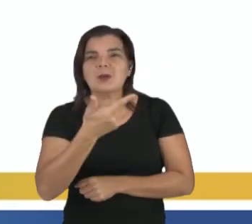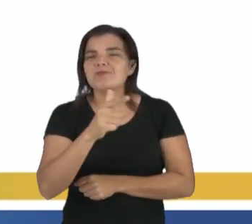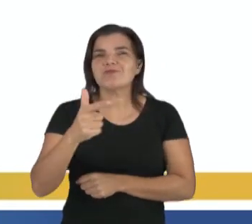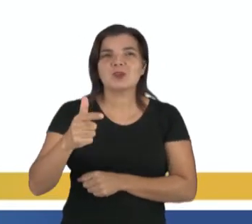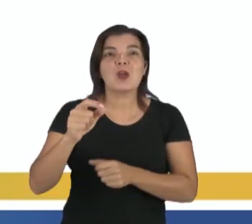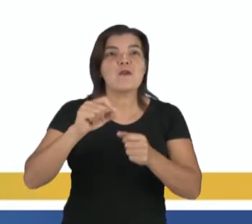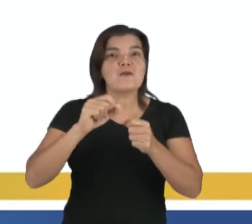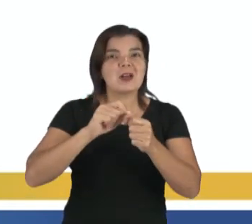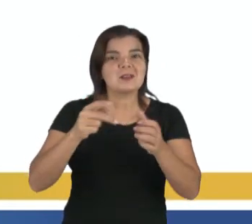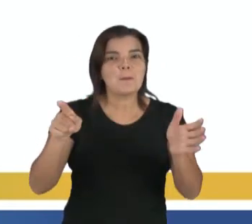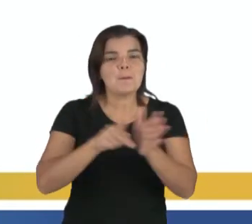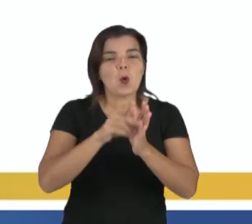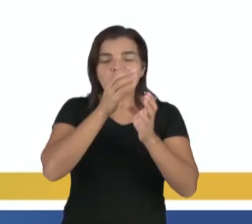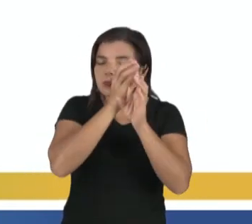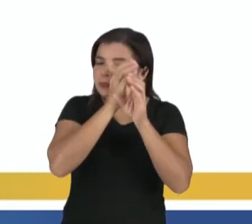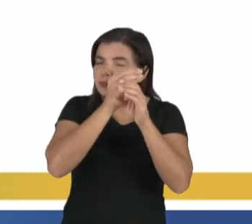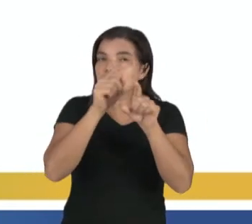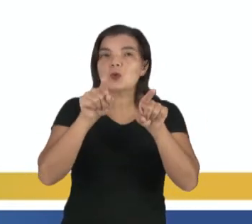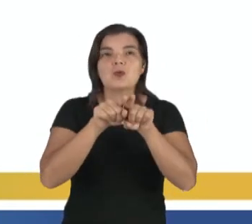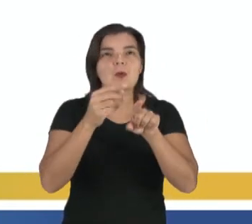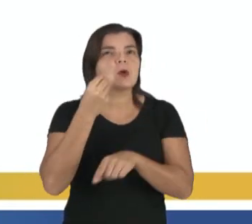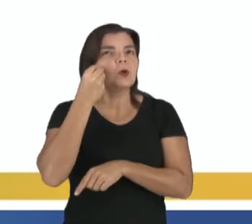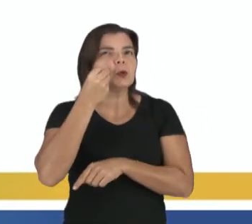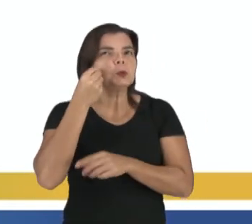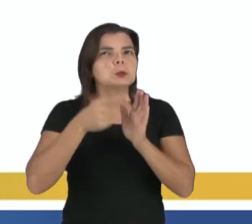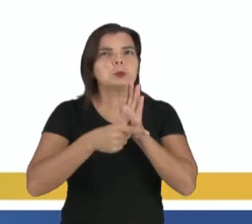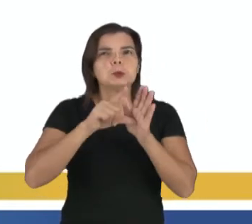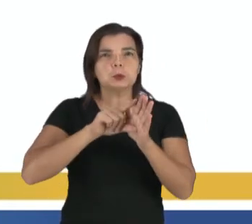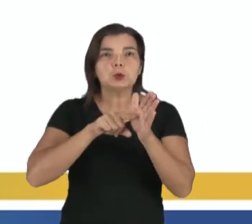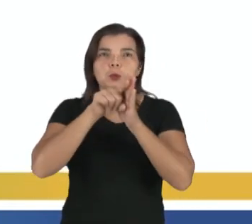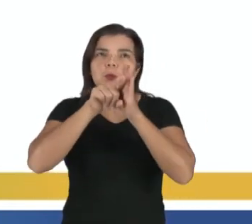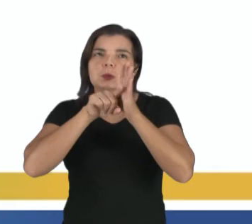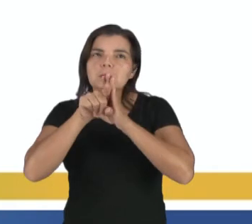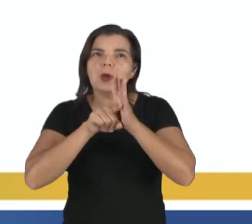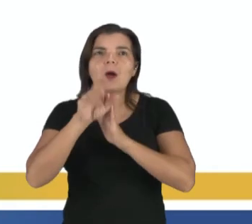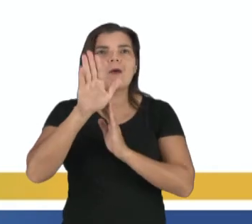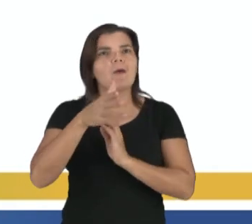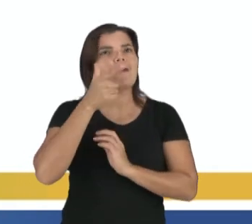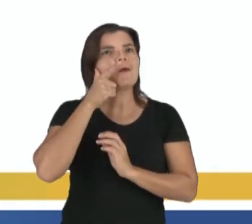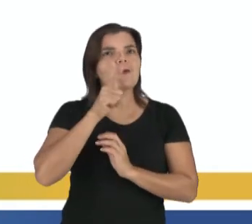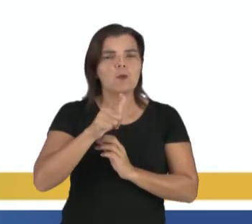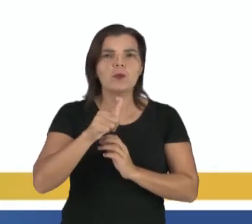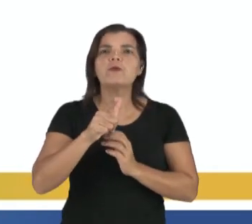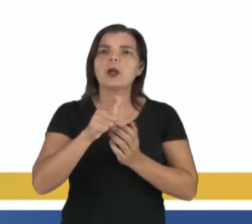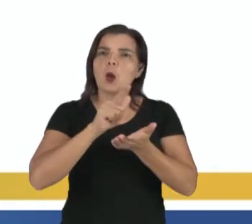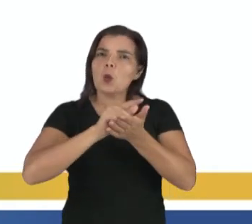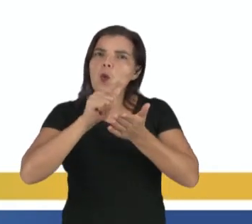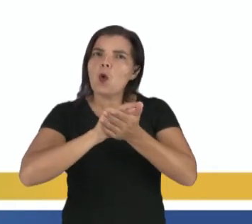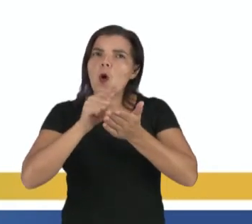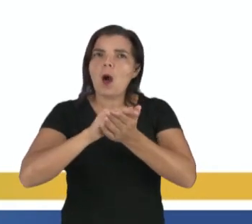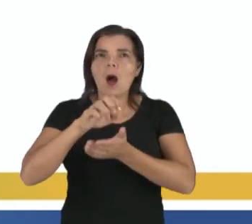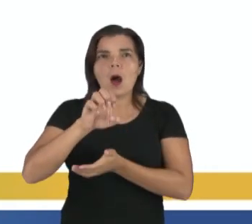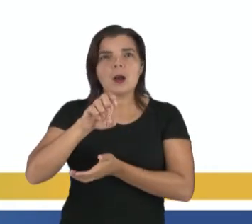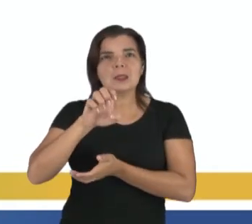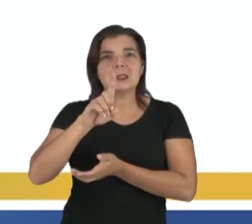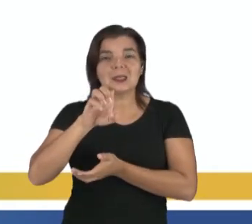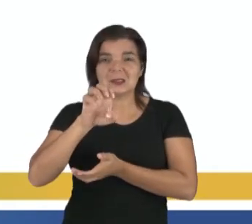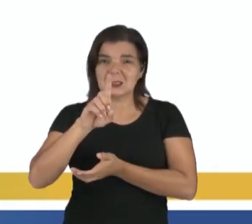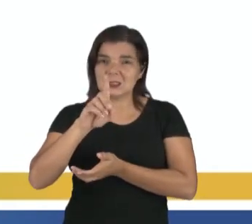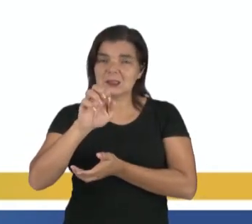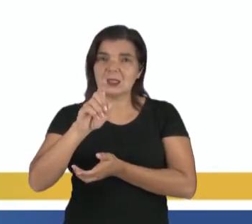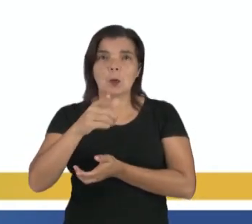reproduzi-lo em laboratório. Em experimentos anteriores, os cientistas já conseguiram purificar a seda, mas nunca